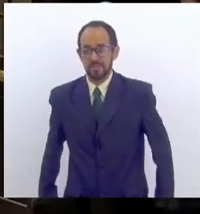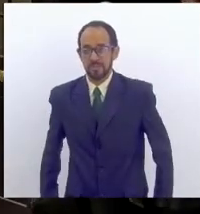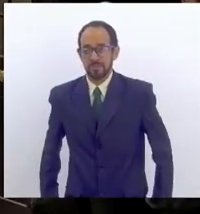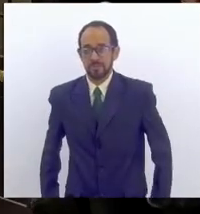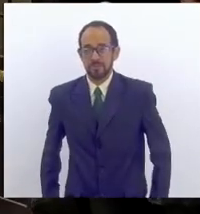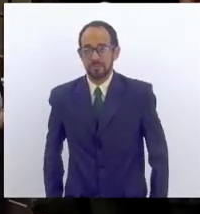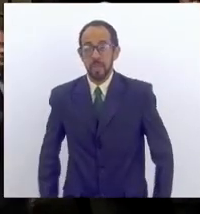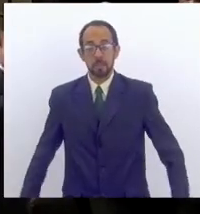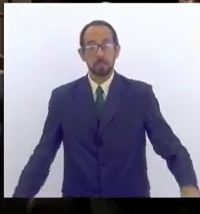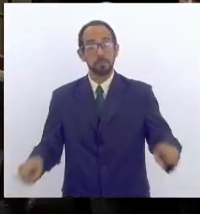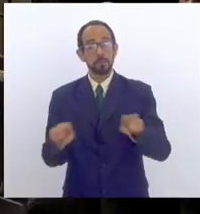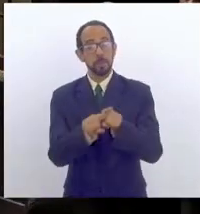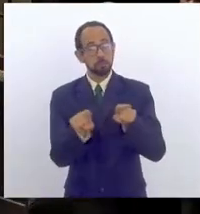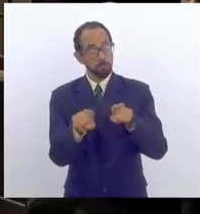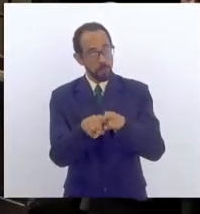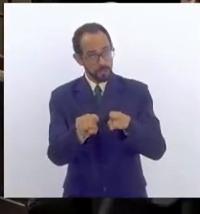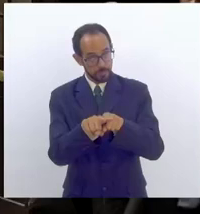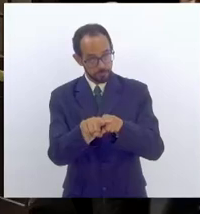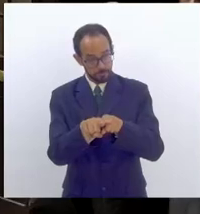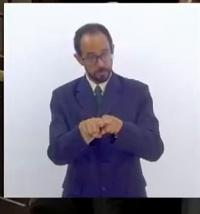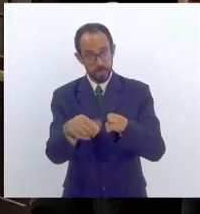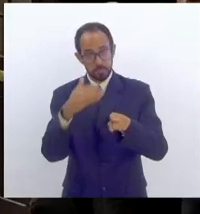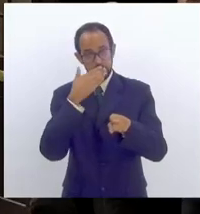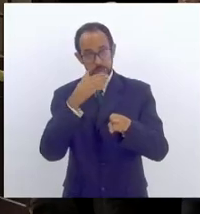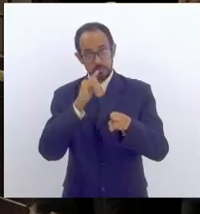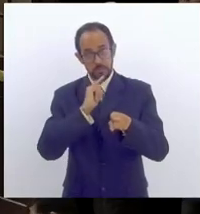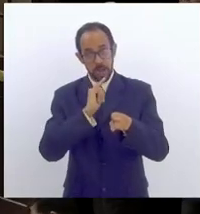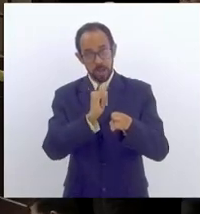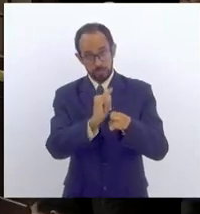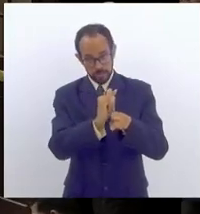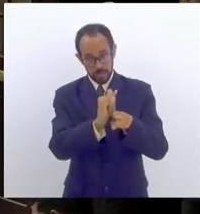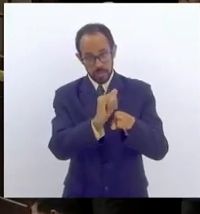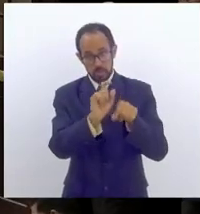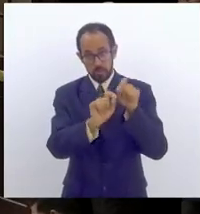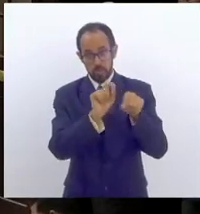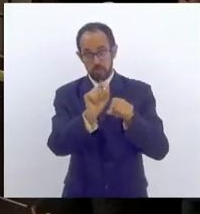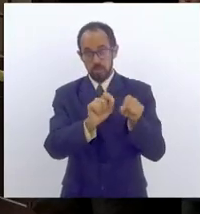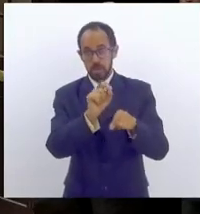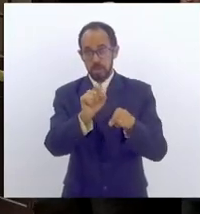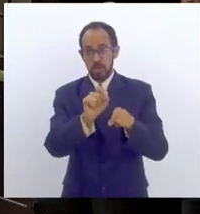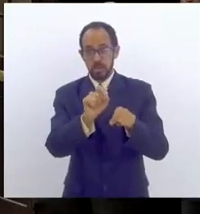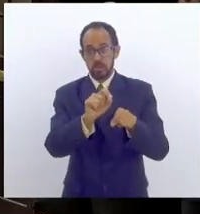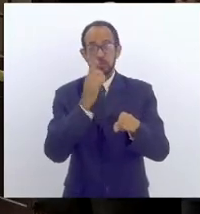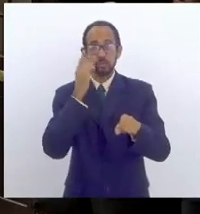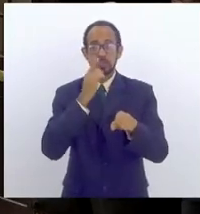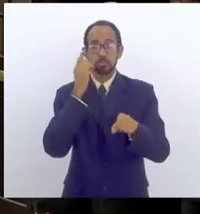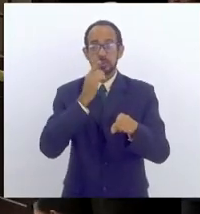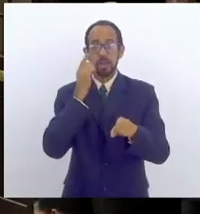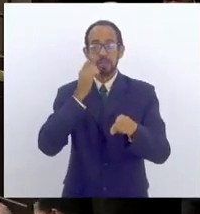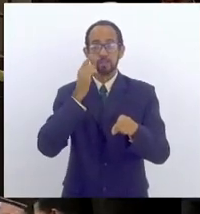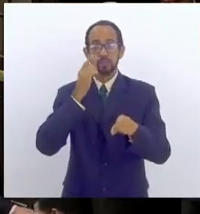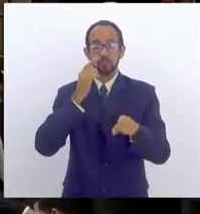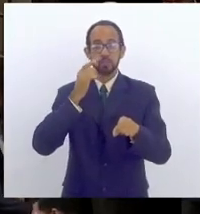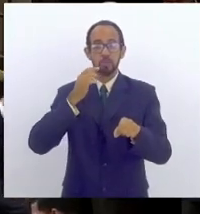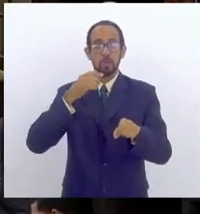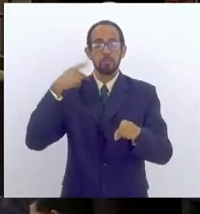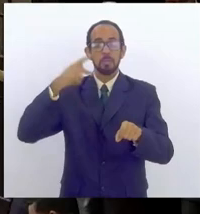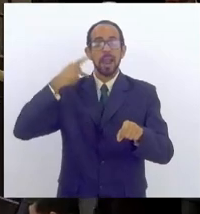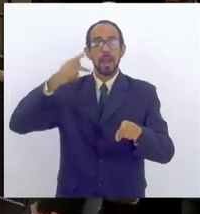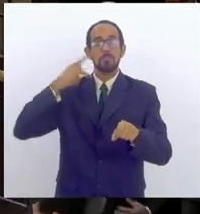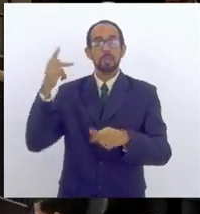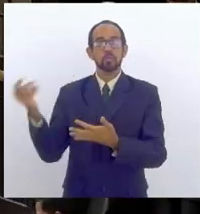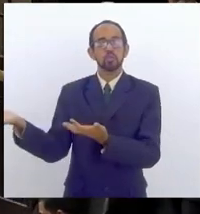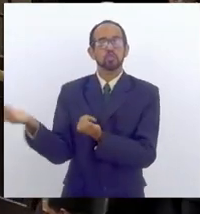Ah, também pediram para informar que os deputados juvenis do Parlamento Juvenil estão acompanhando aqui a sessão.